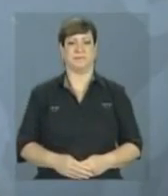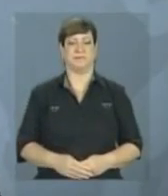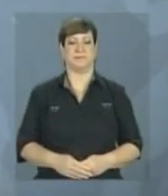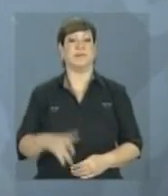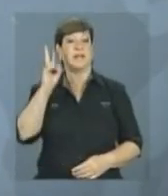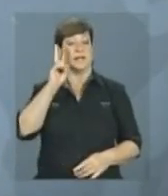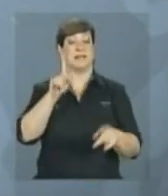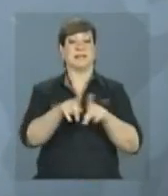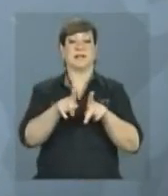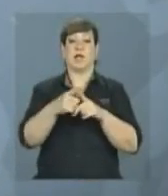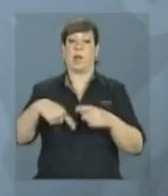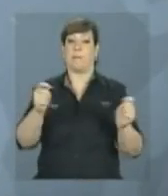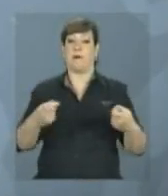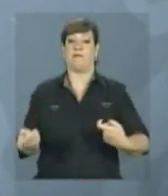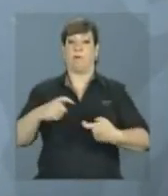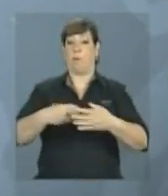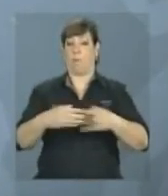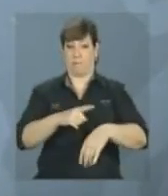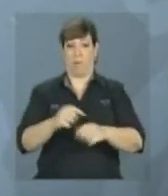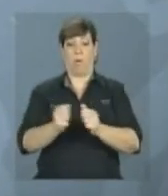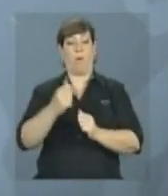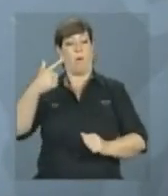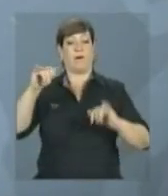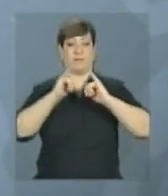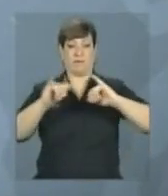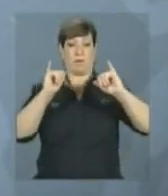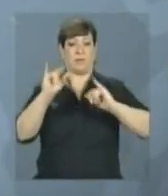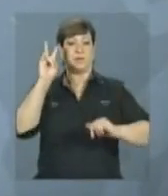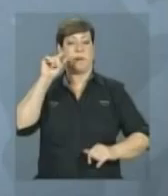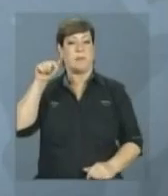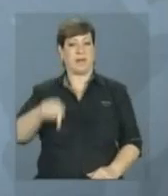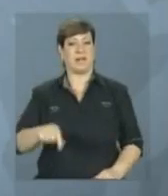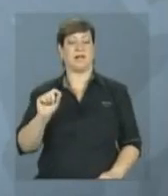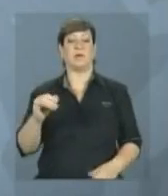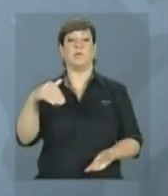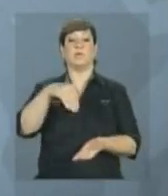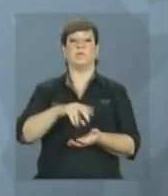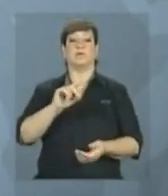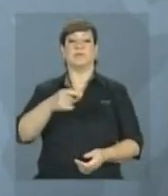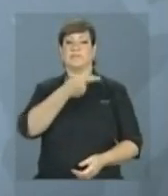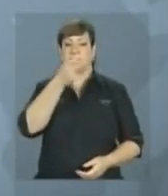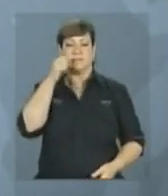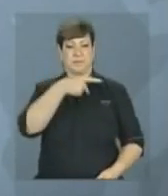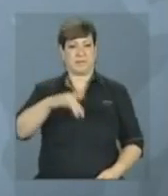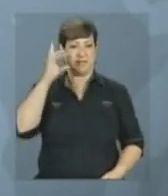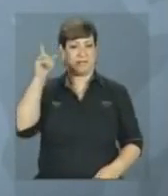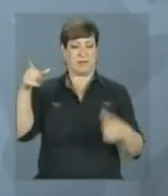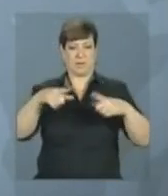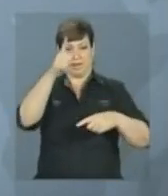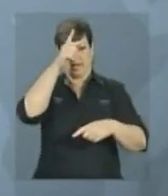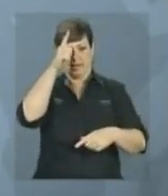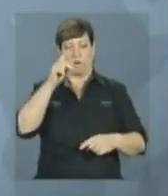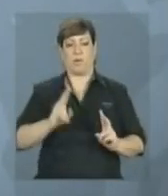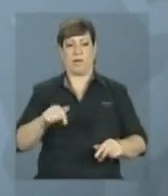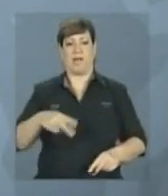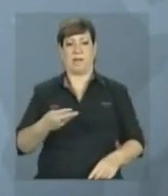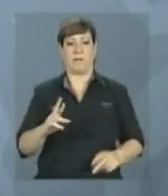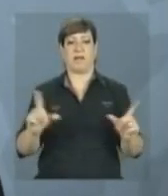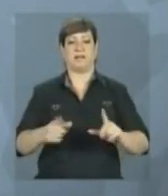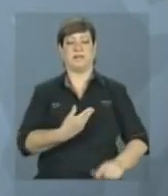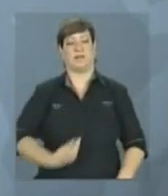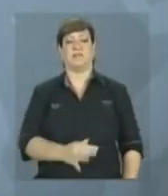Lembrando então que podemos voltar a qualquer momento com outras informações sobre este que é o último dia da visita da presidenta Dilma Rousseff à Alemanha. Continue com a